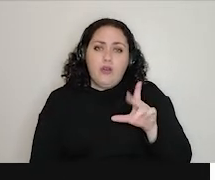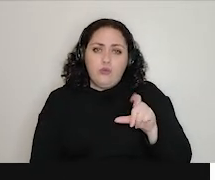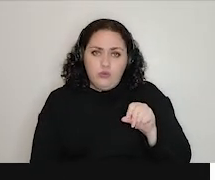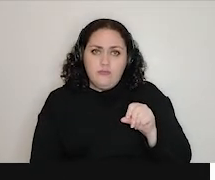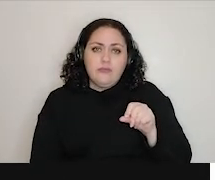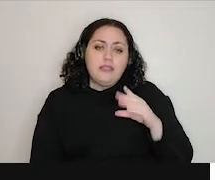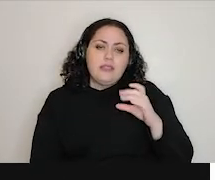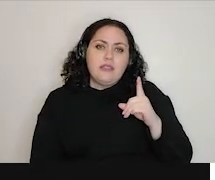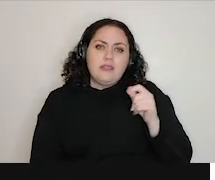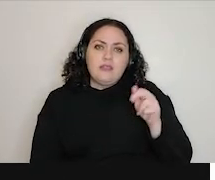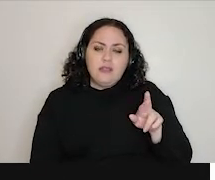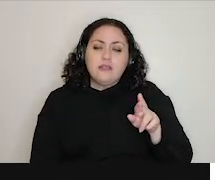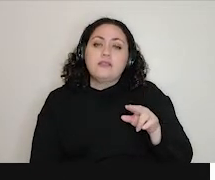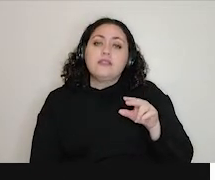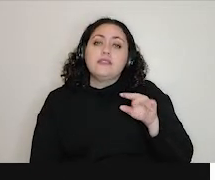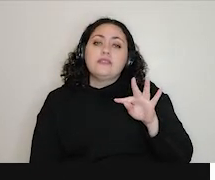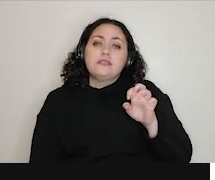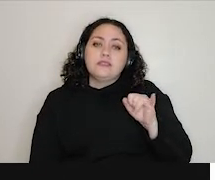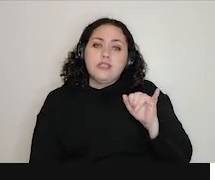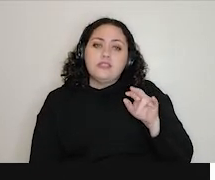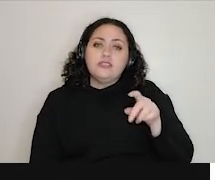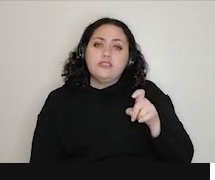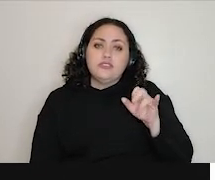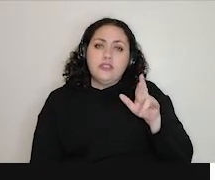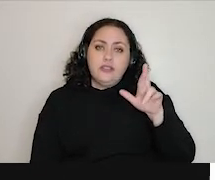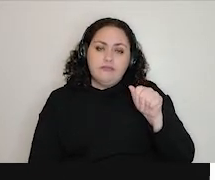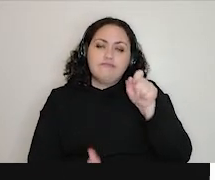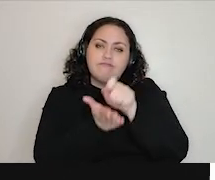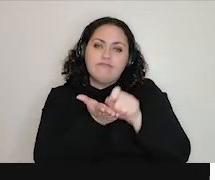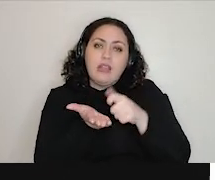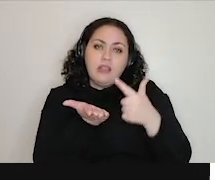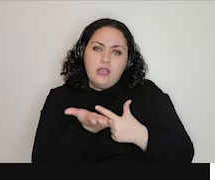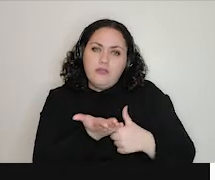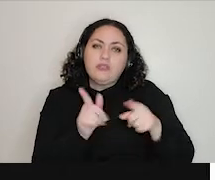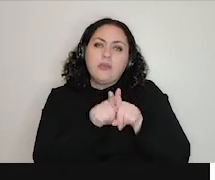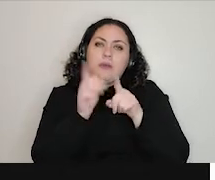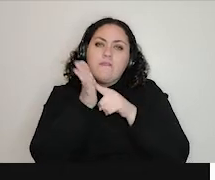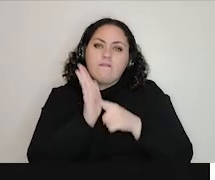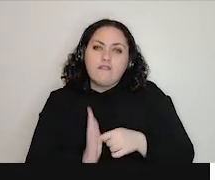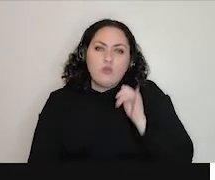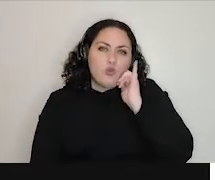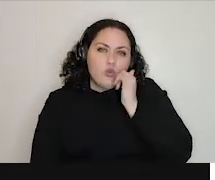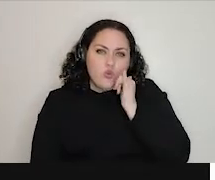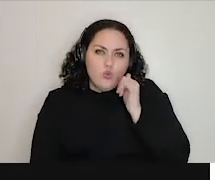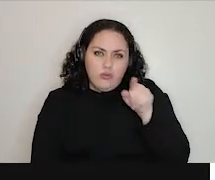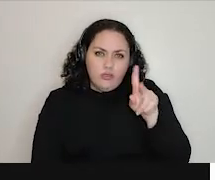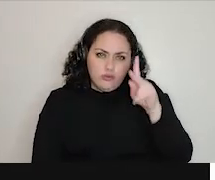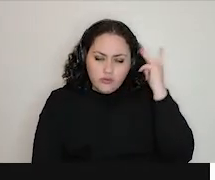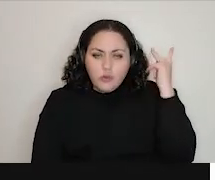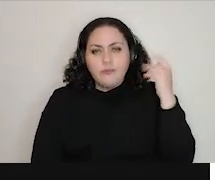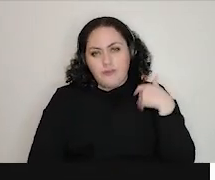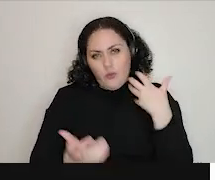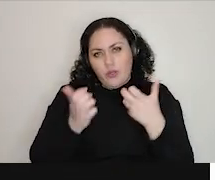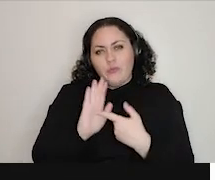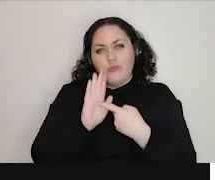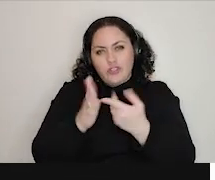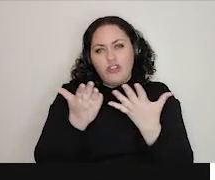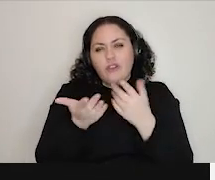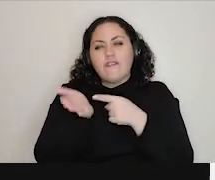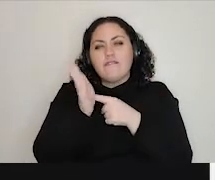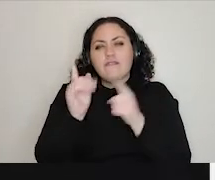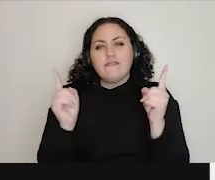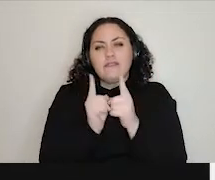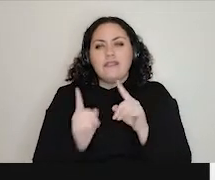César Teixeira, ele escreveu um livro, né, contando a trajetória da Negalu e também um documentário, que eu vou passar